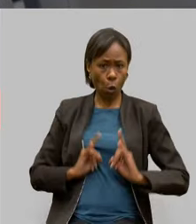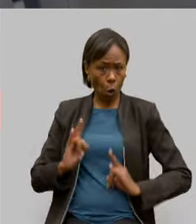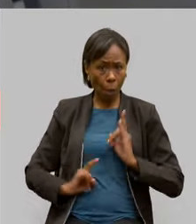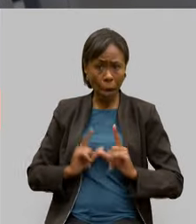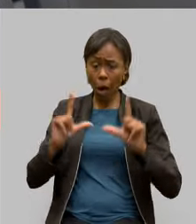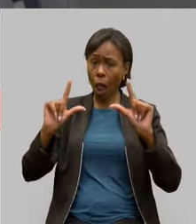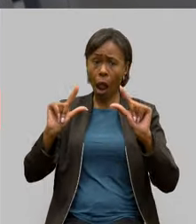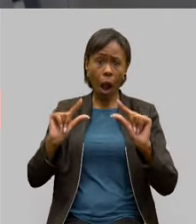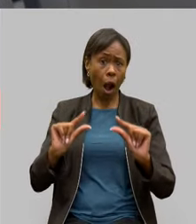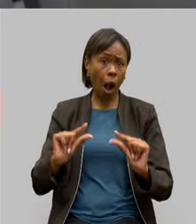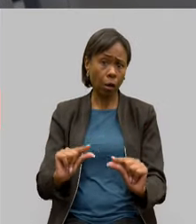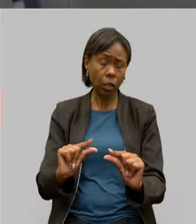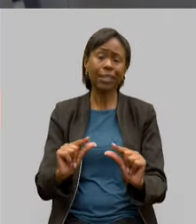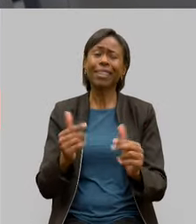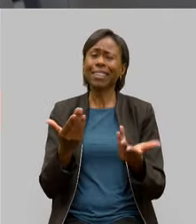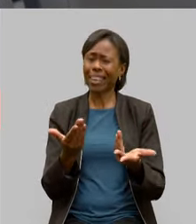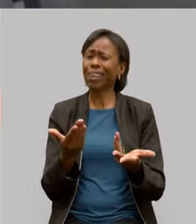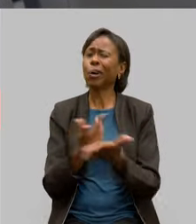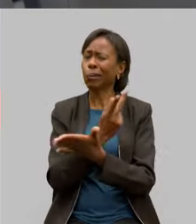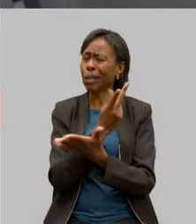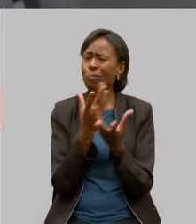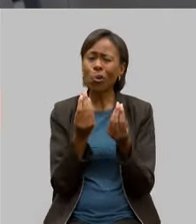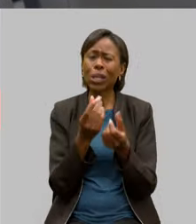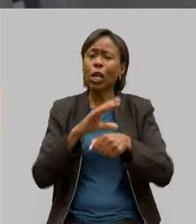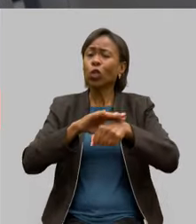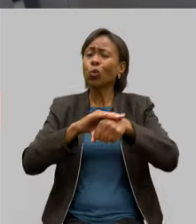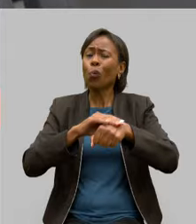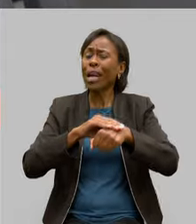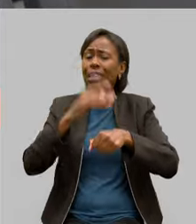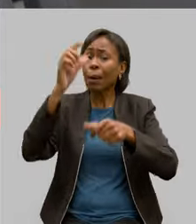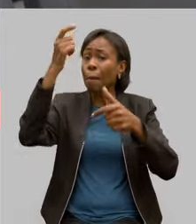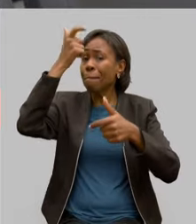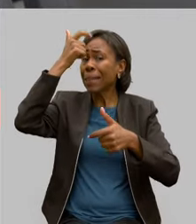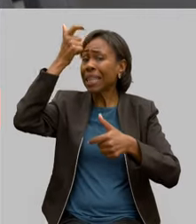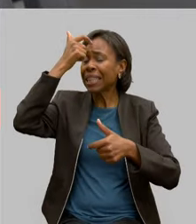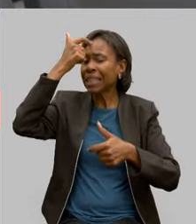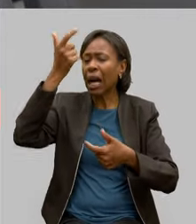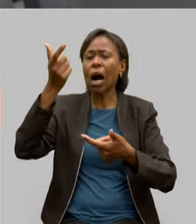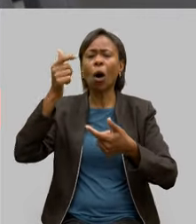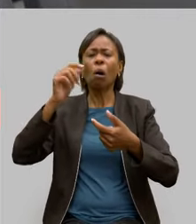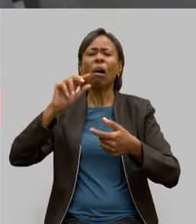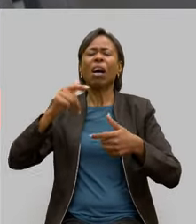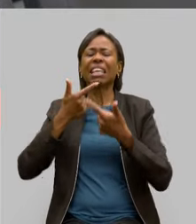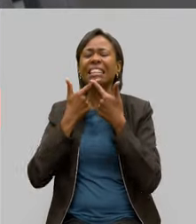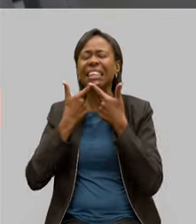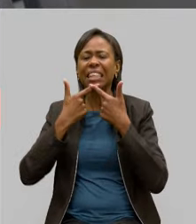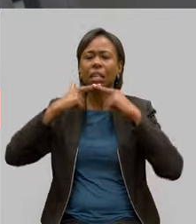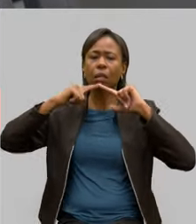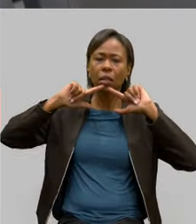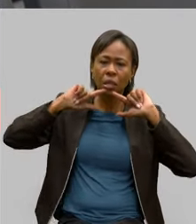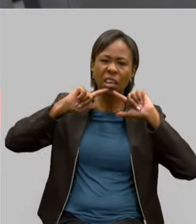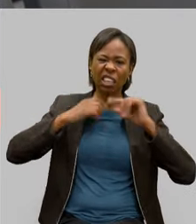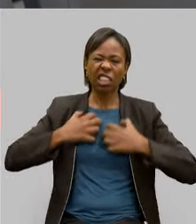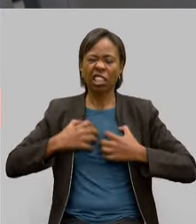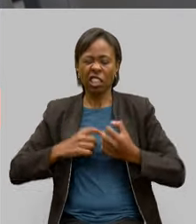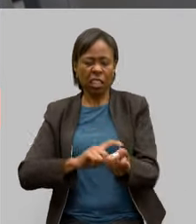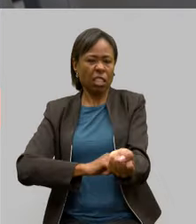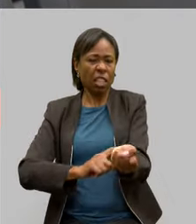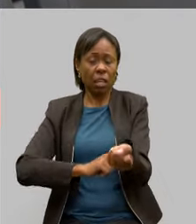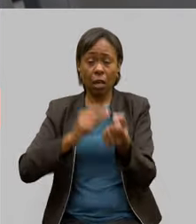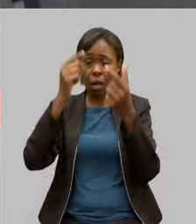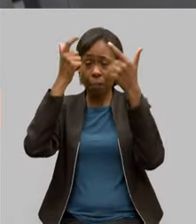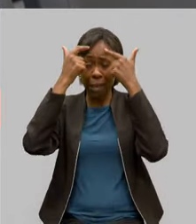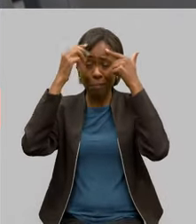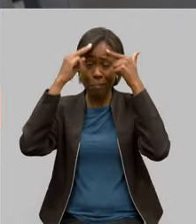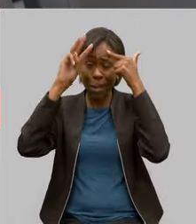agrava são as doenças que eles chamam de doenças mentais labilidade de humor irritabilidade perda de de memória e por aí